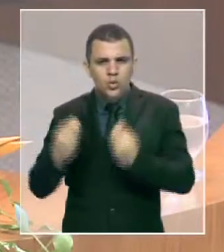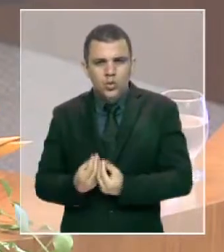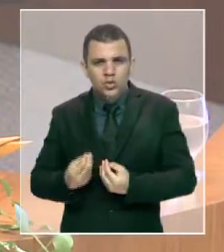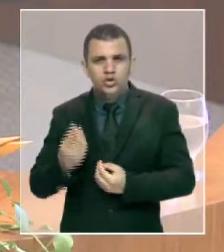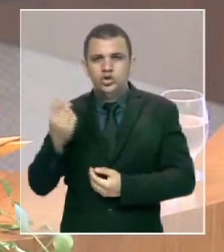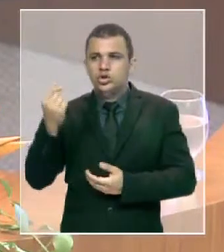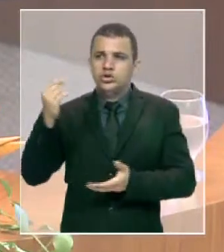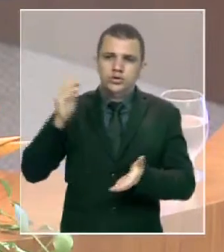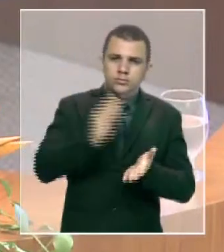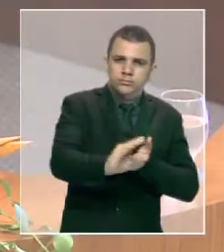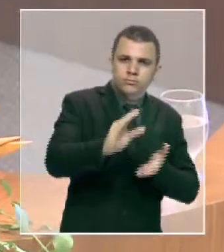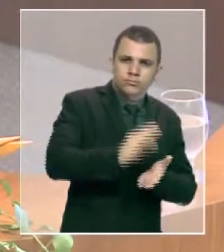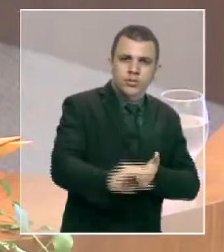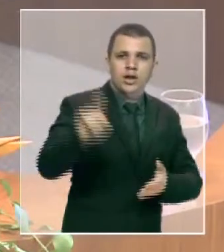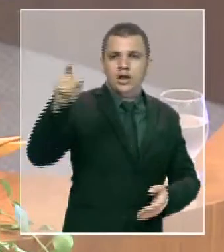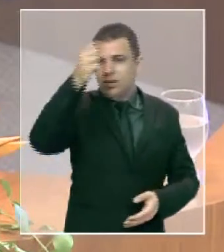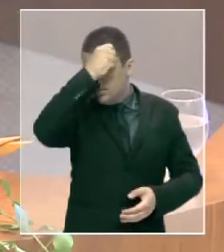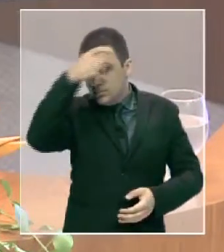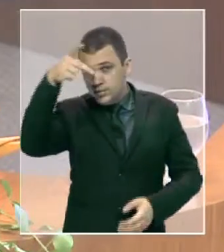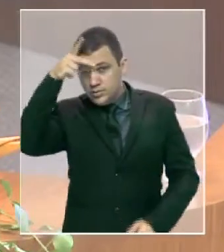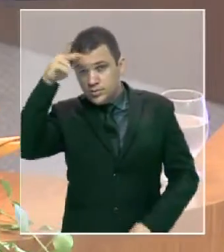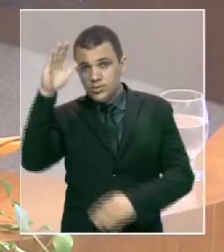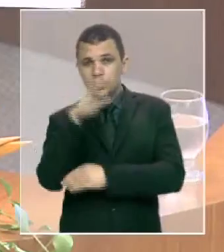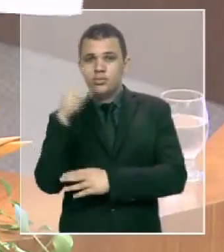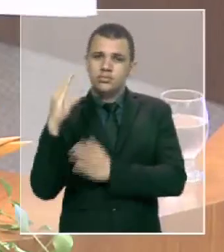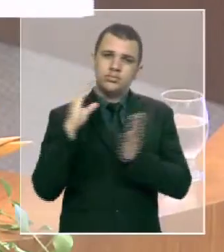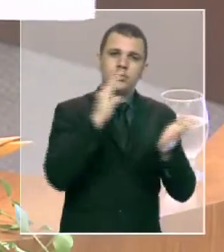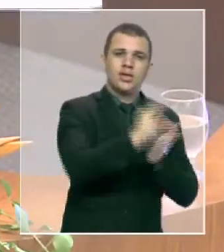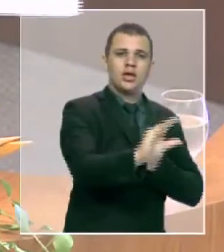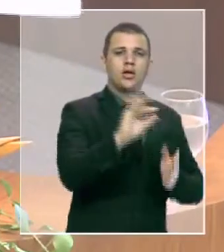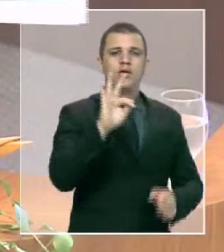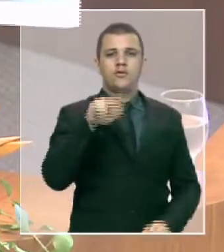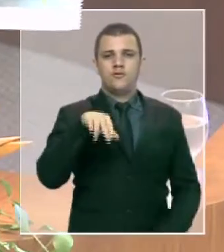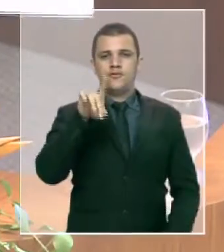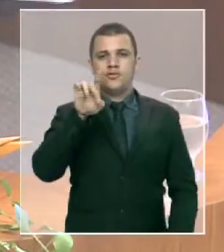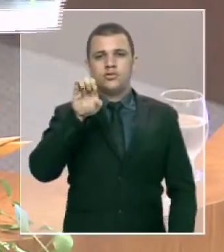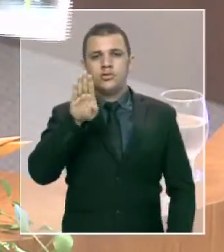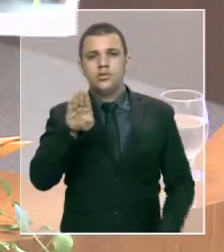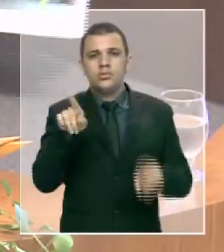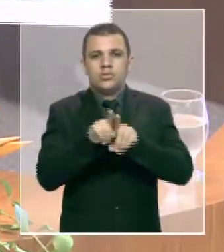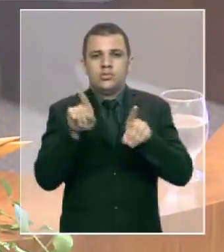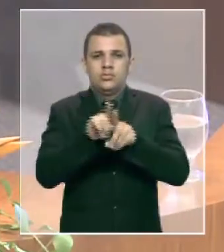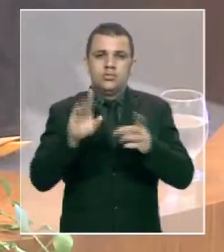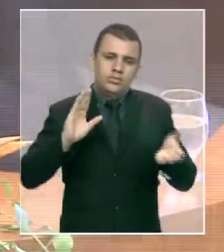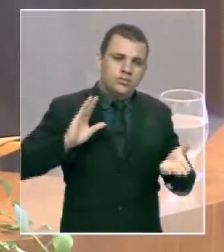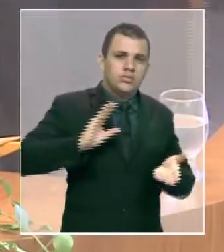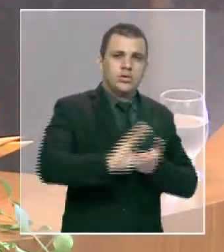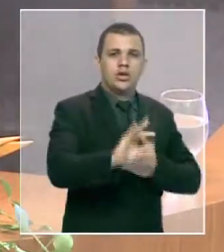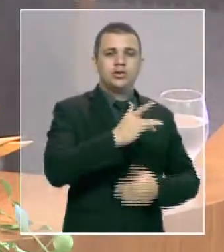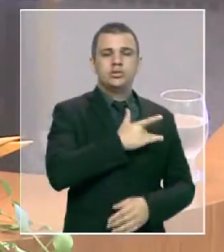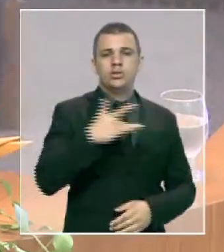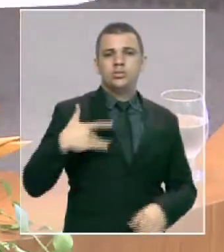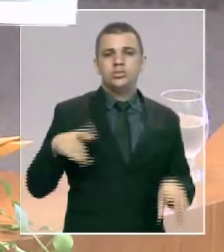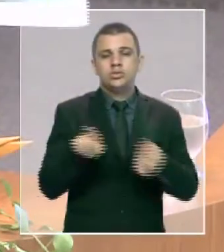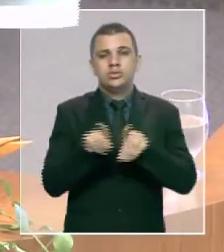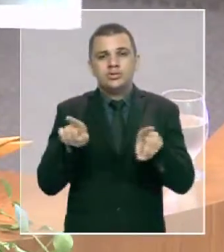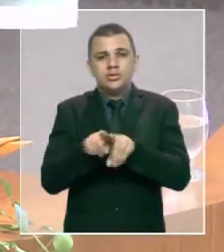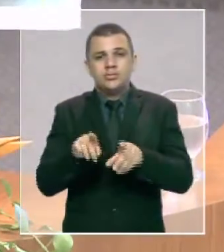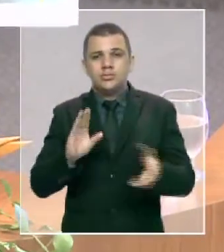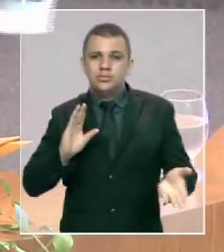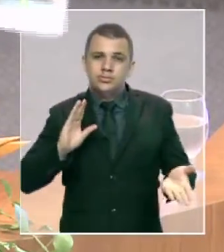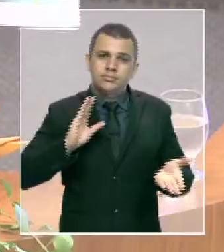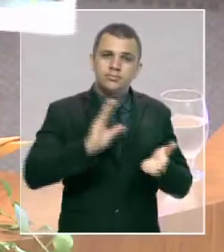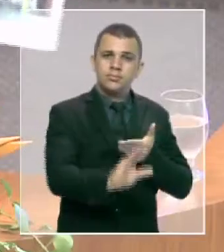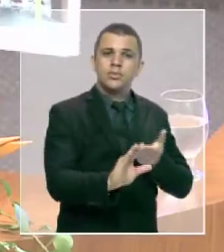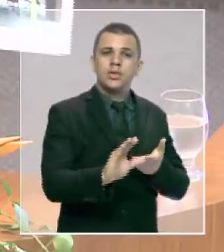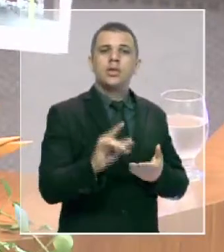pela Prefeitura de Alcântara, pelo Fundeb, todas as verbas destinadas à saúde, todas as verbas que recebe